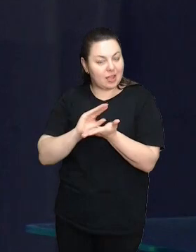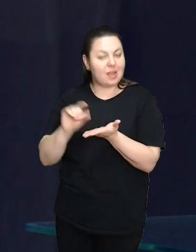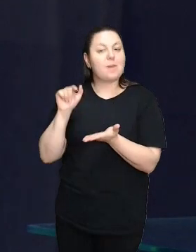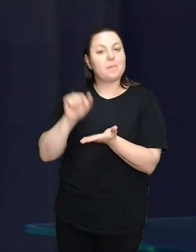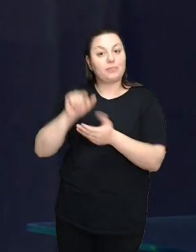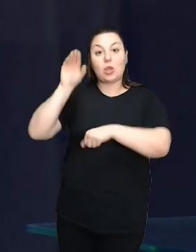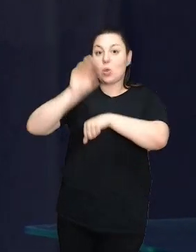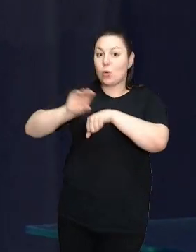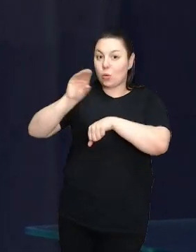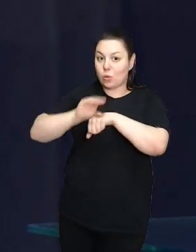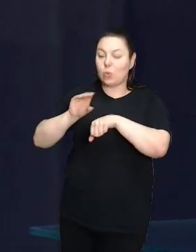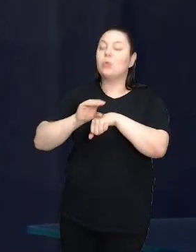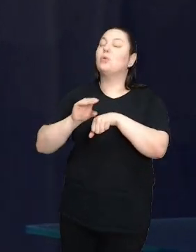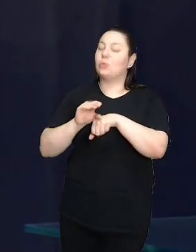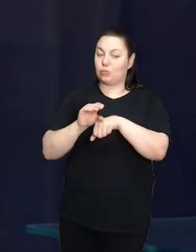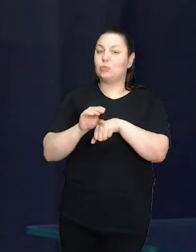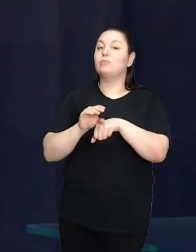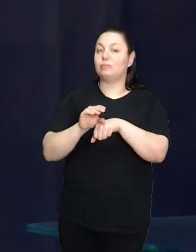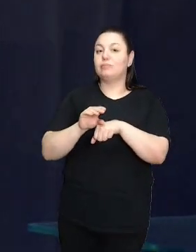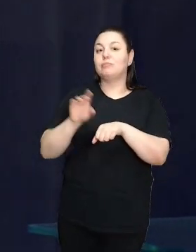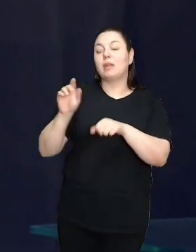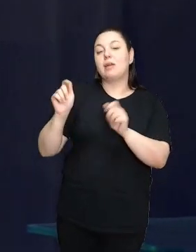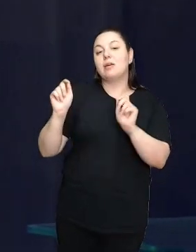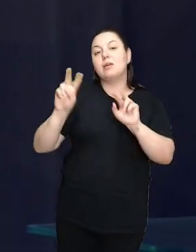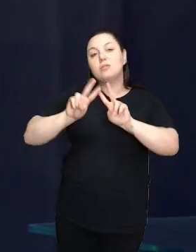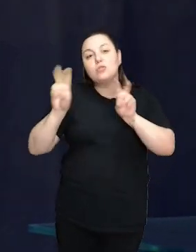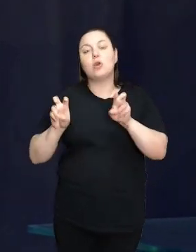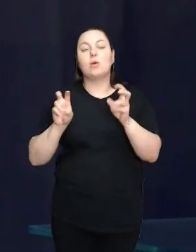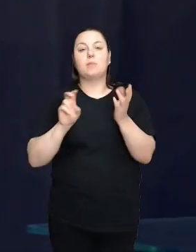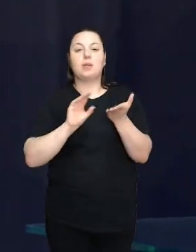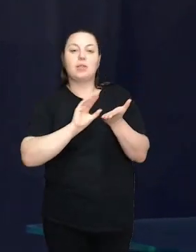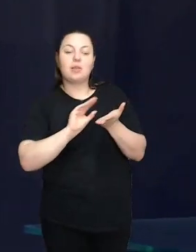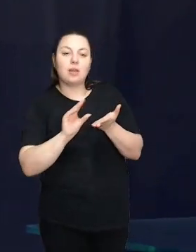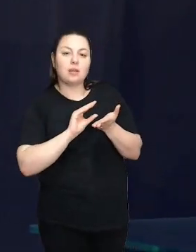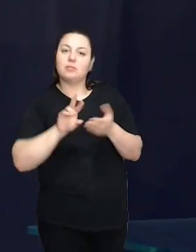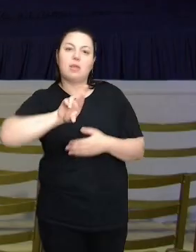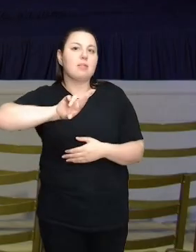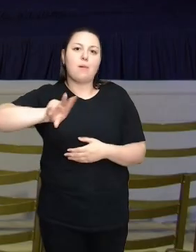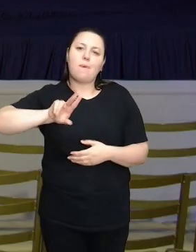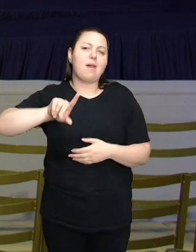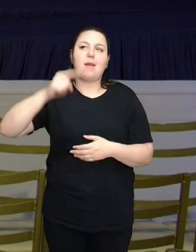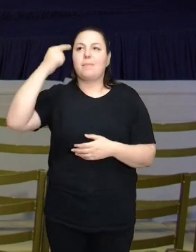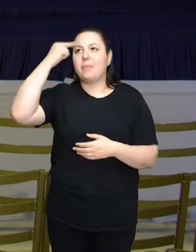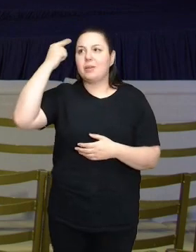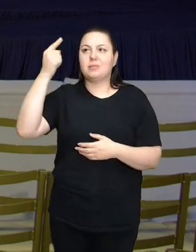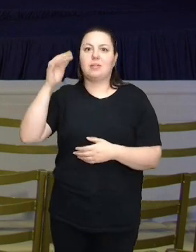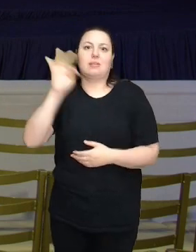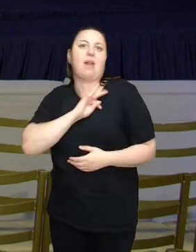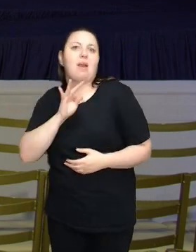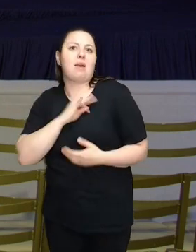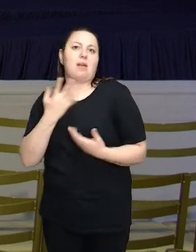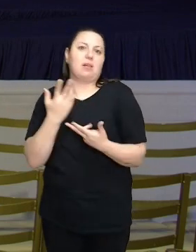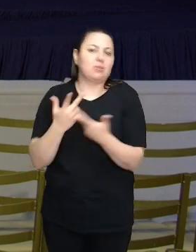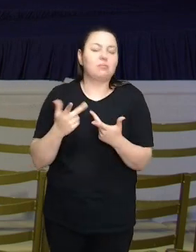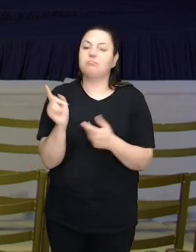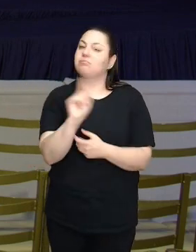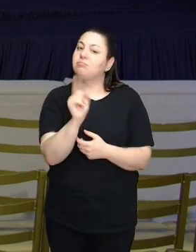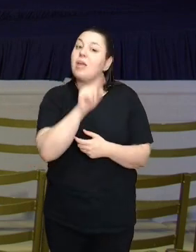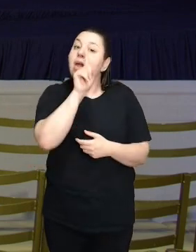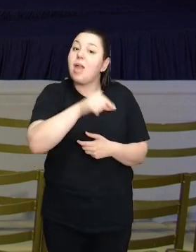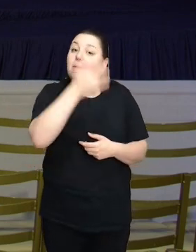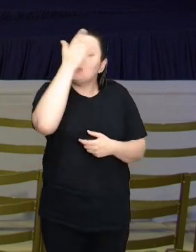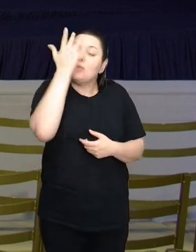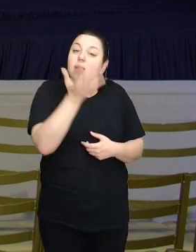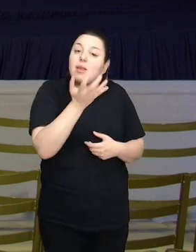online para quem quer aprender sobre dados. Não é para cientista de dados, não é para pessoas técnicas, é para quem quer aprender a aplicar no seu dia